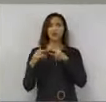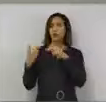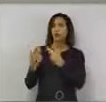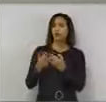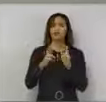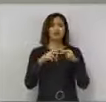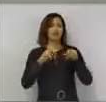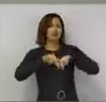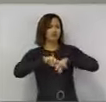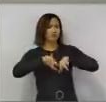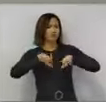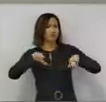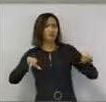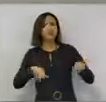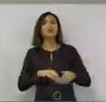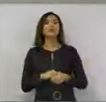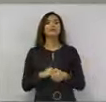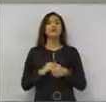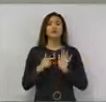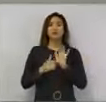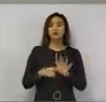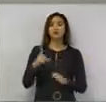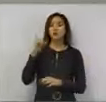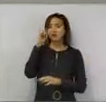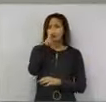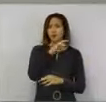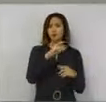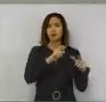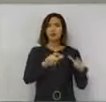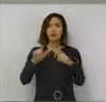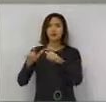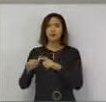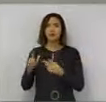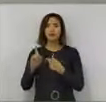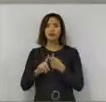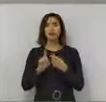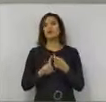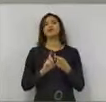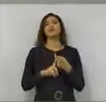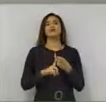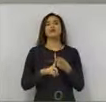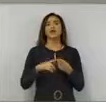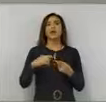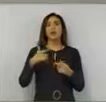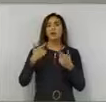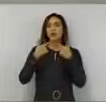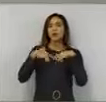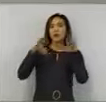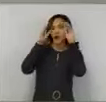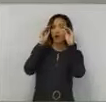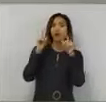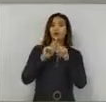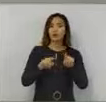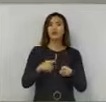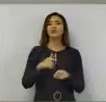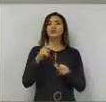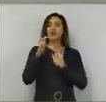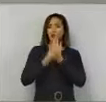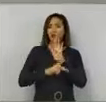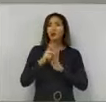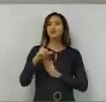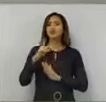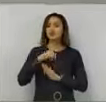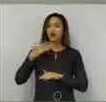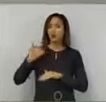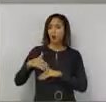multilaterais, temos a dificuldade geográfica, a dificuldade idiomática, mas mesmo assim o projeto tem avançado